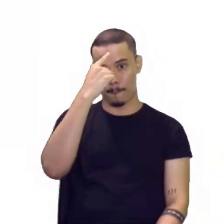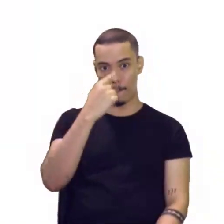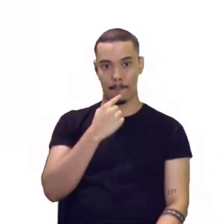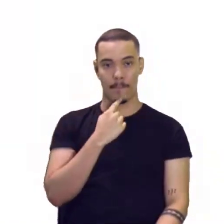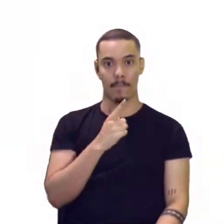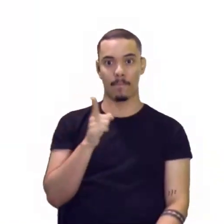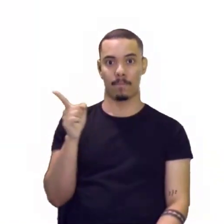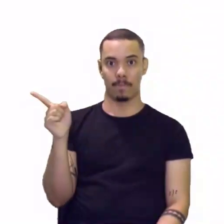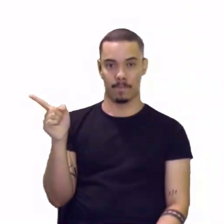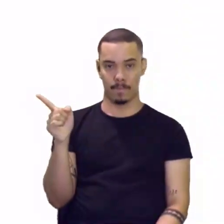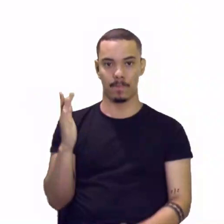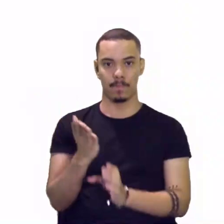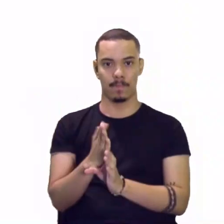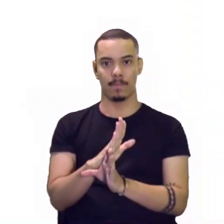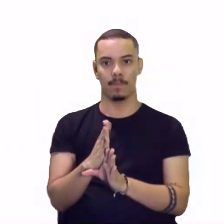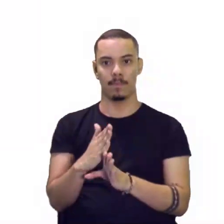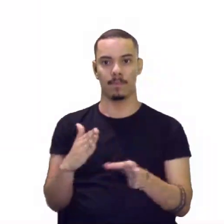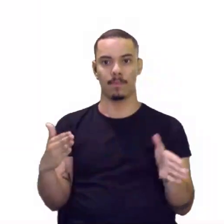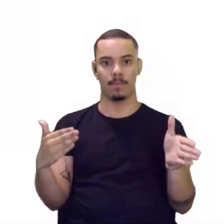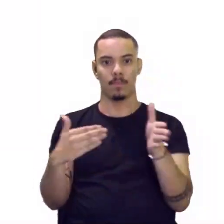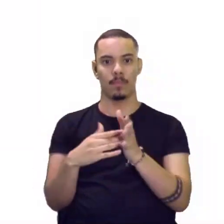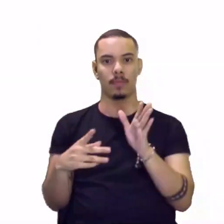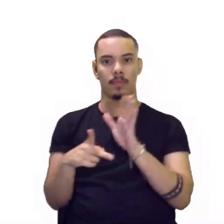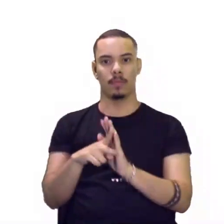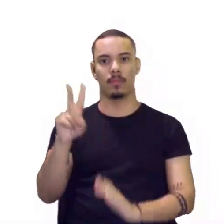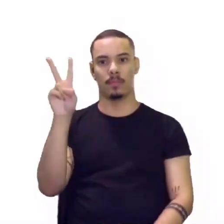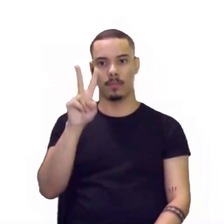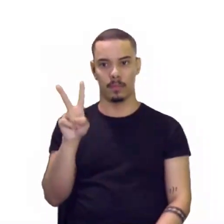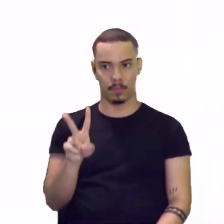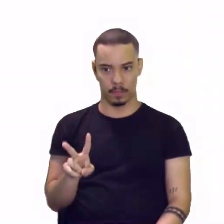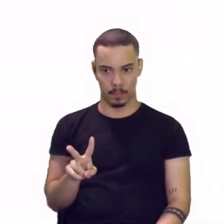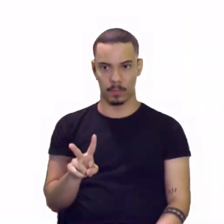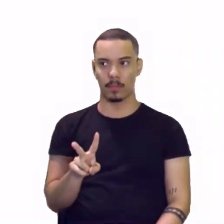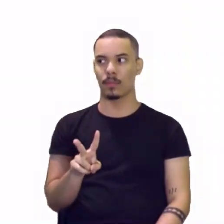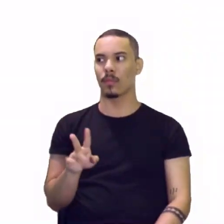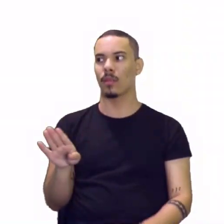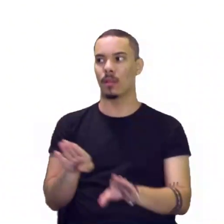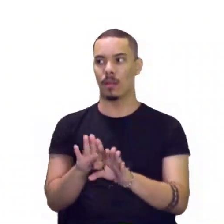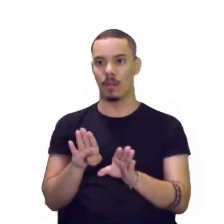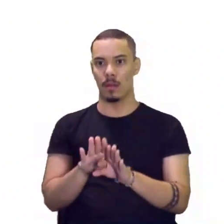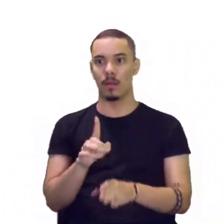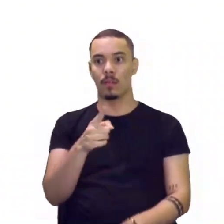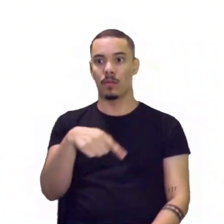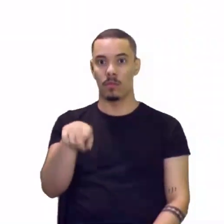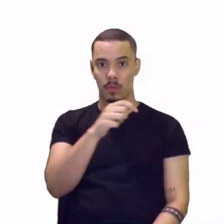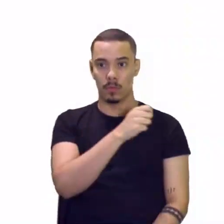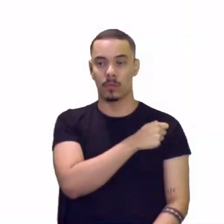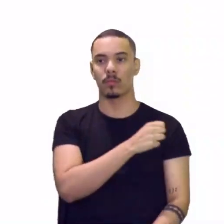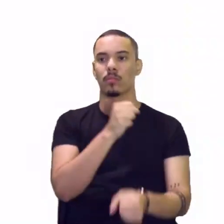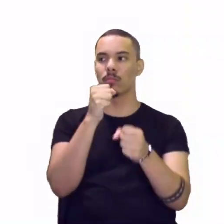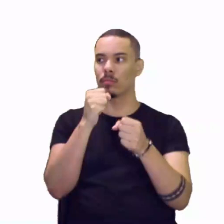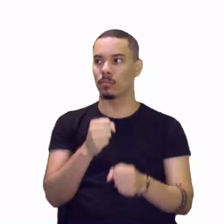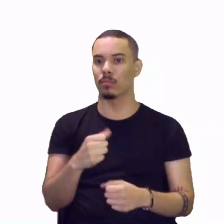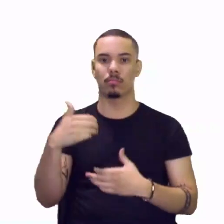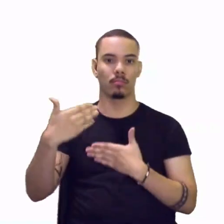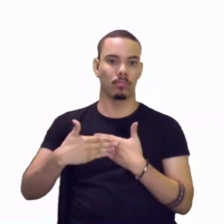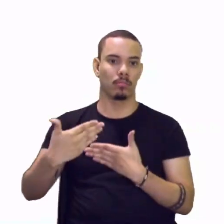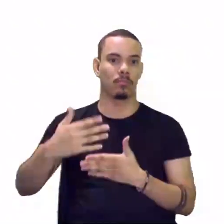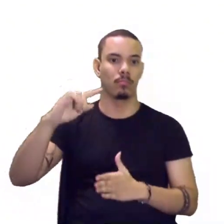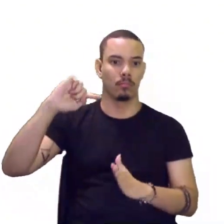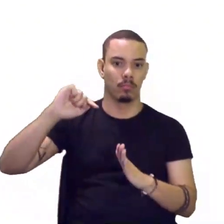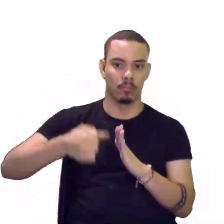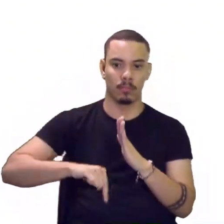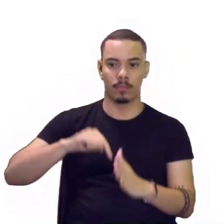região de conflito aí da fronteira da Venezuela e Suriname, que depois você, aluno, pode até aprofundar para entender mais,